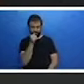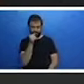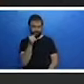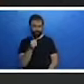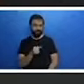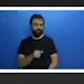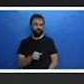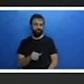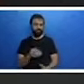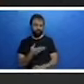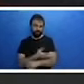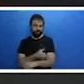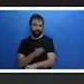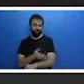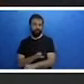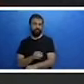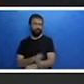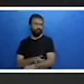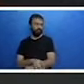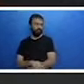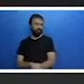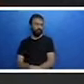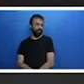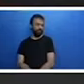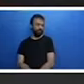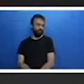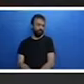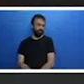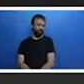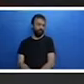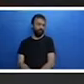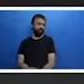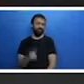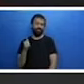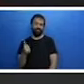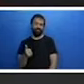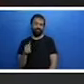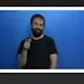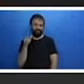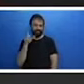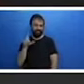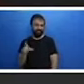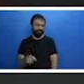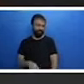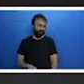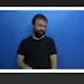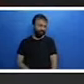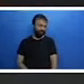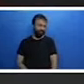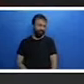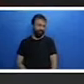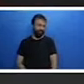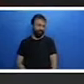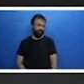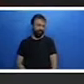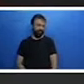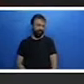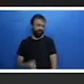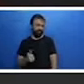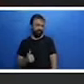mas vocês em casa tem tem até conseguir foi lá acertei agora pegou de pouquinho mas foi